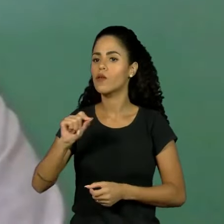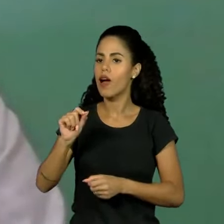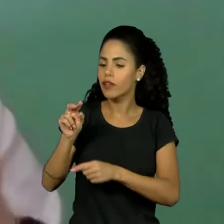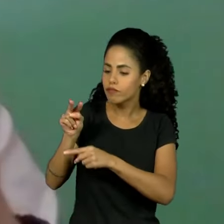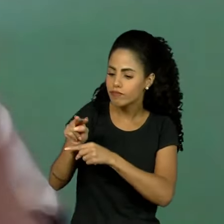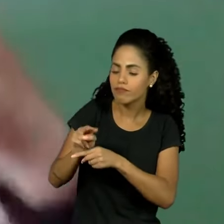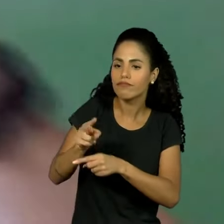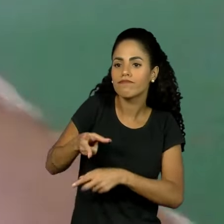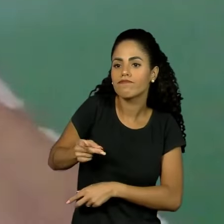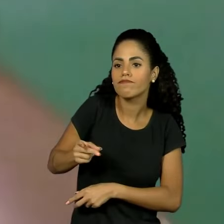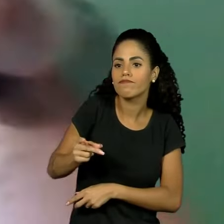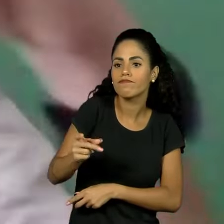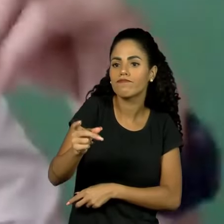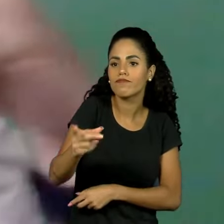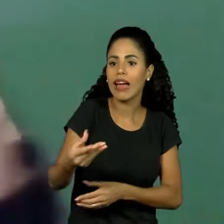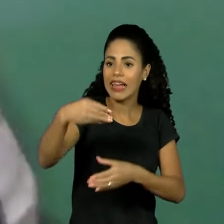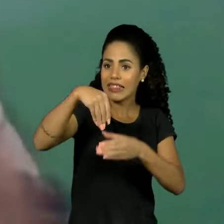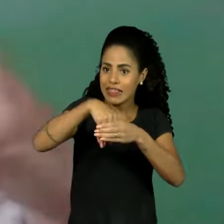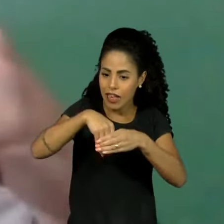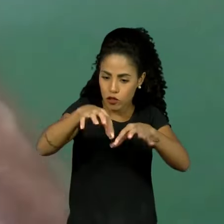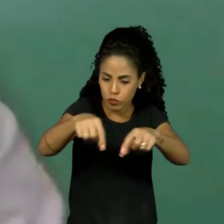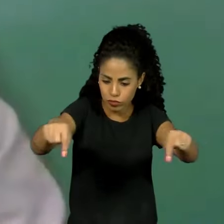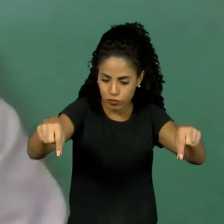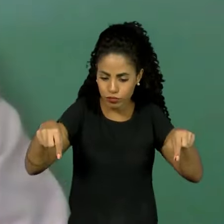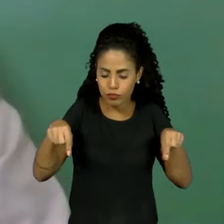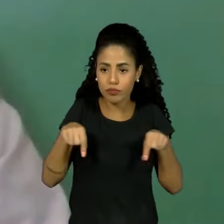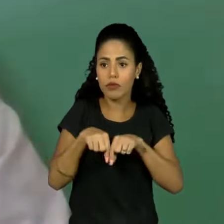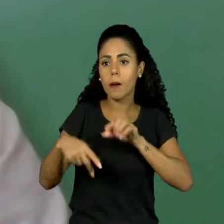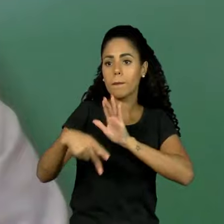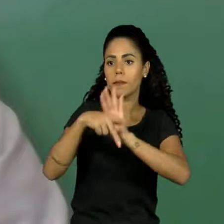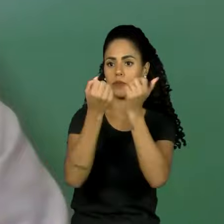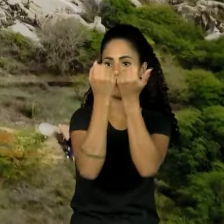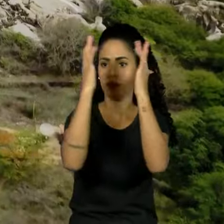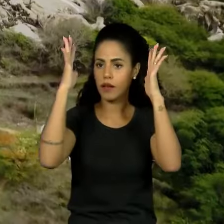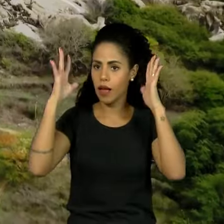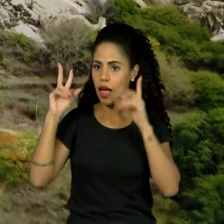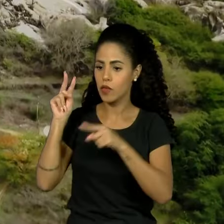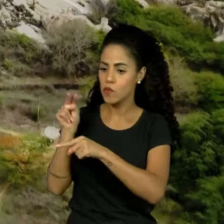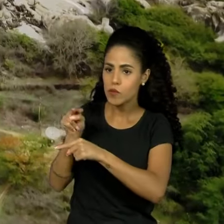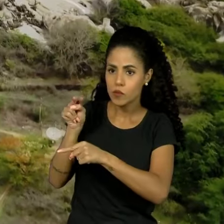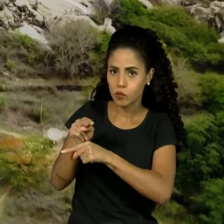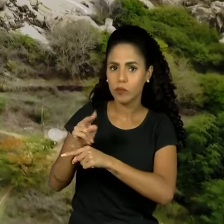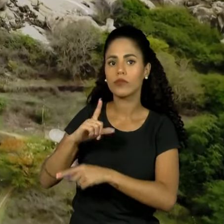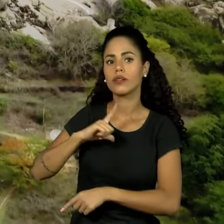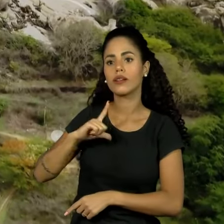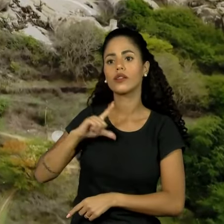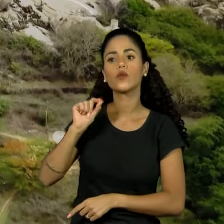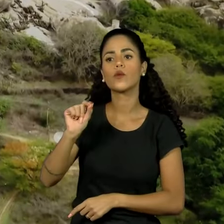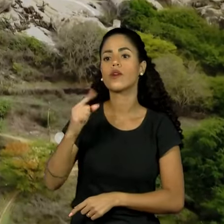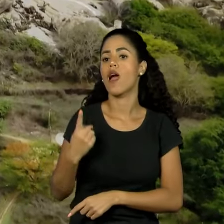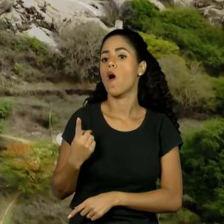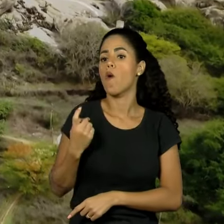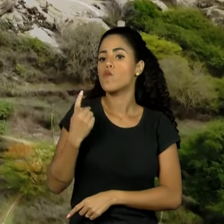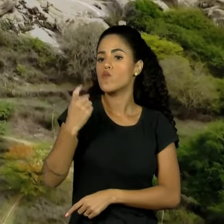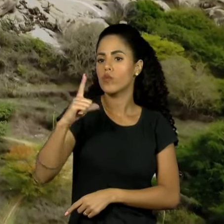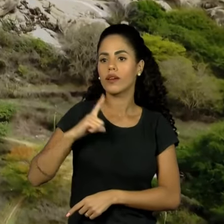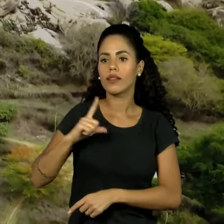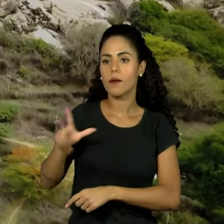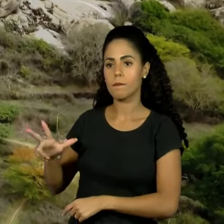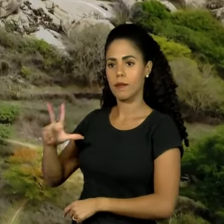conservação prevista dentro do Sistema Nacional de Unidades de Conservação, que é a única categoria que é